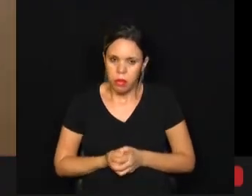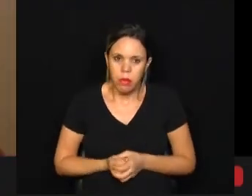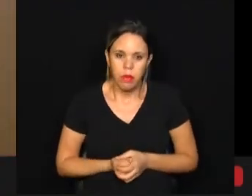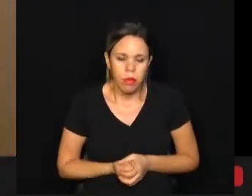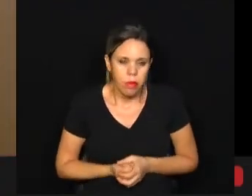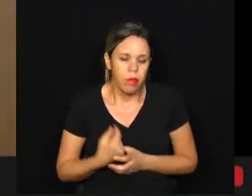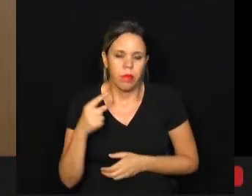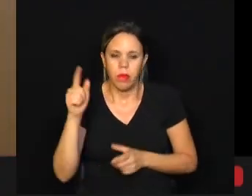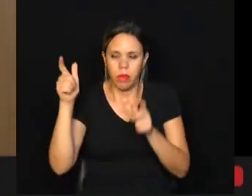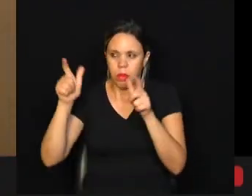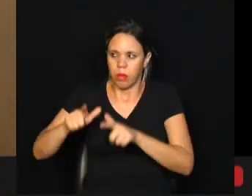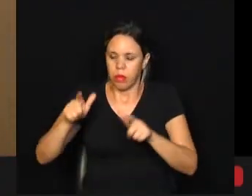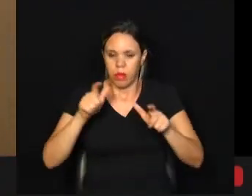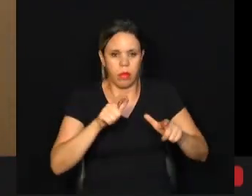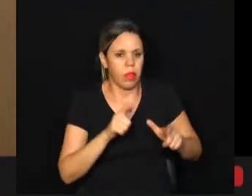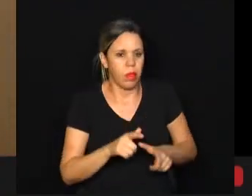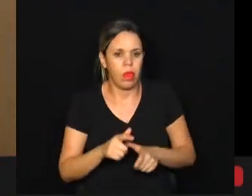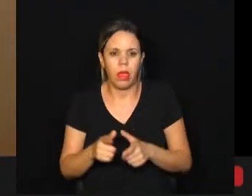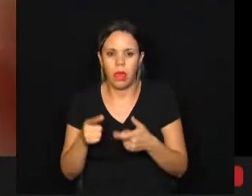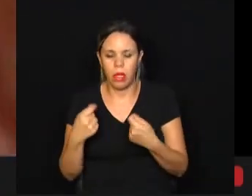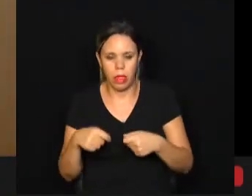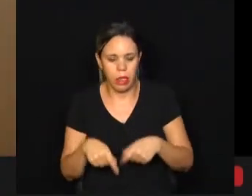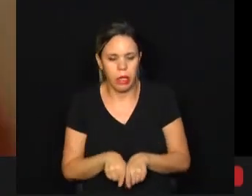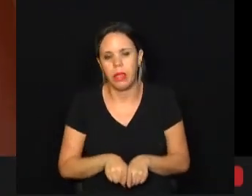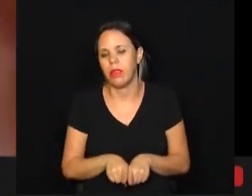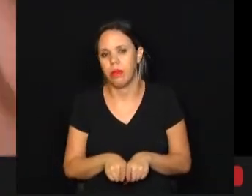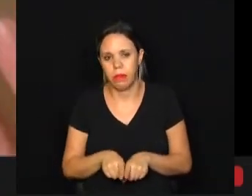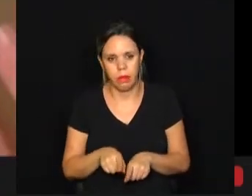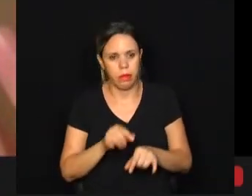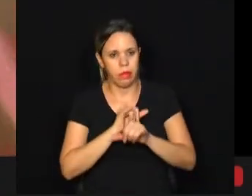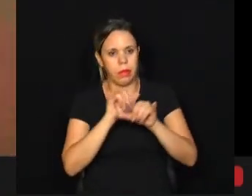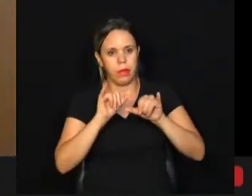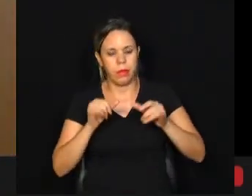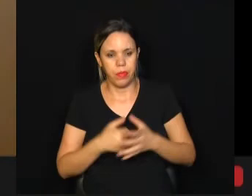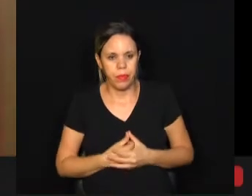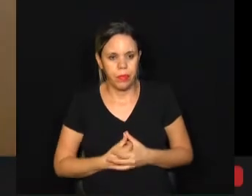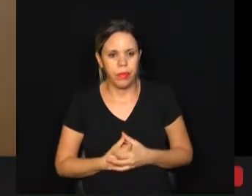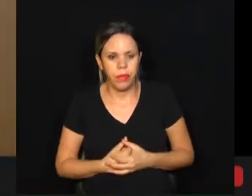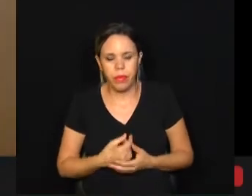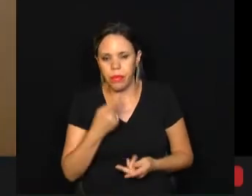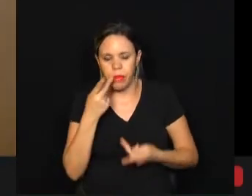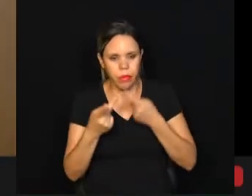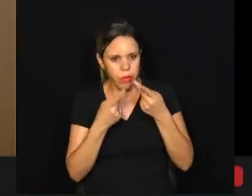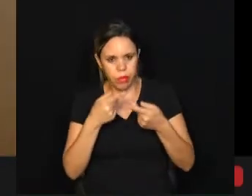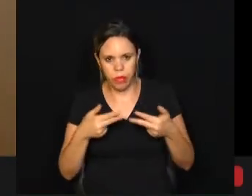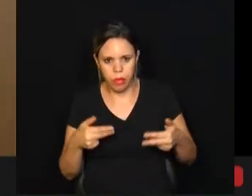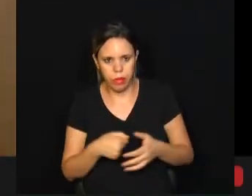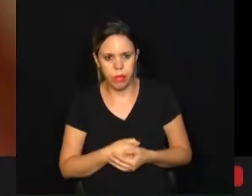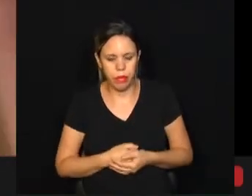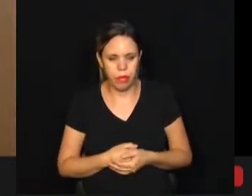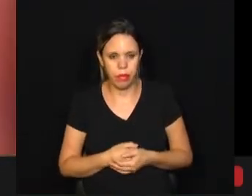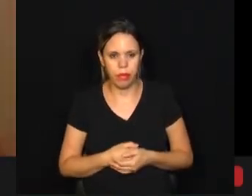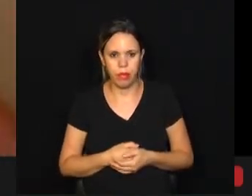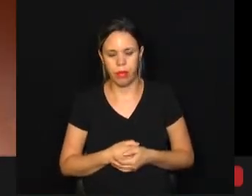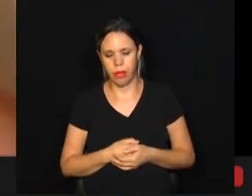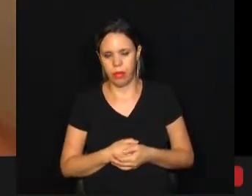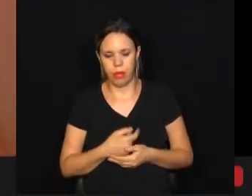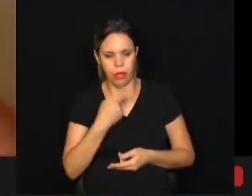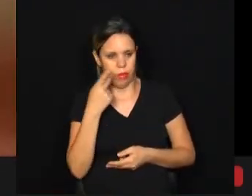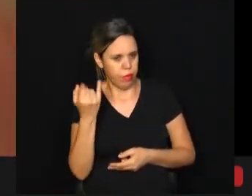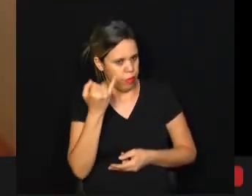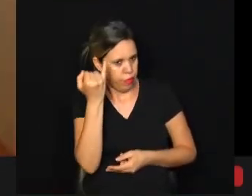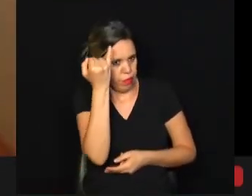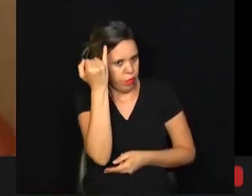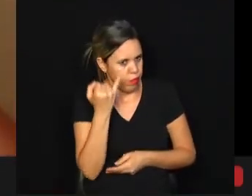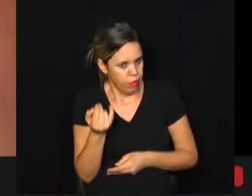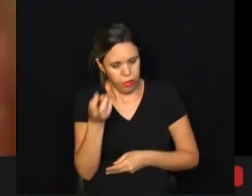vai em outros lugares quando você precisa. Então, campanhas, falar disso, falar da importância